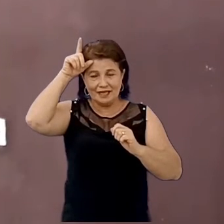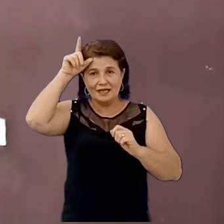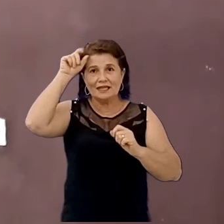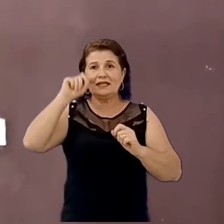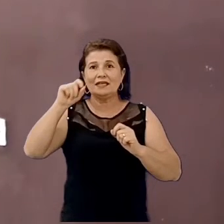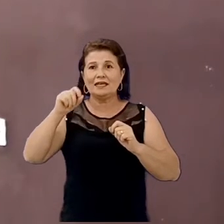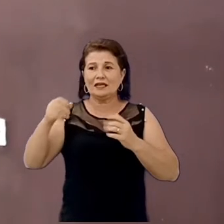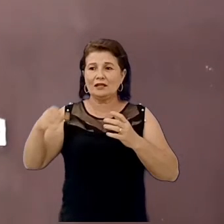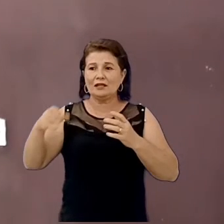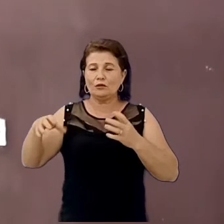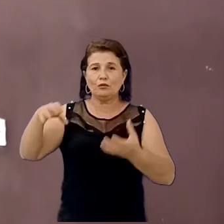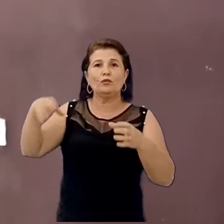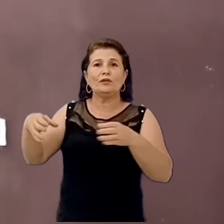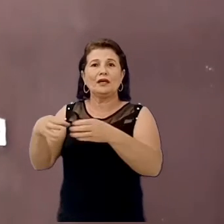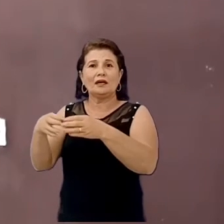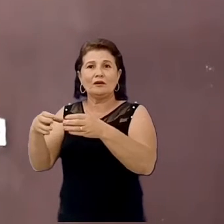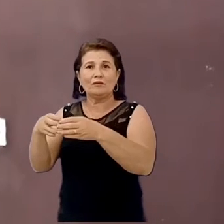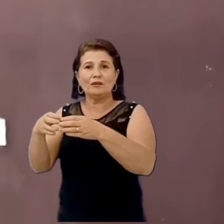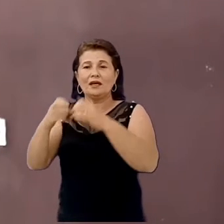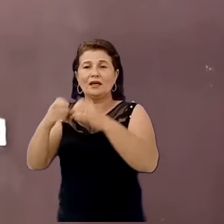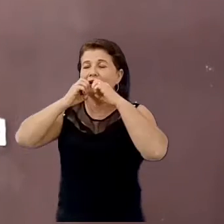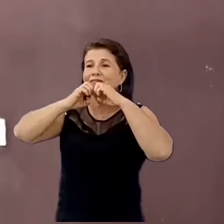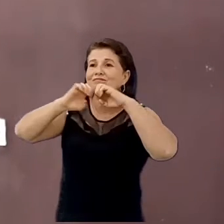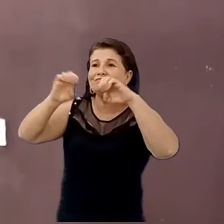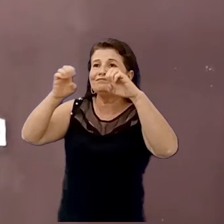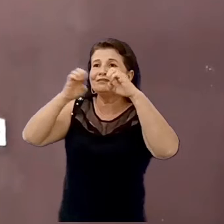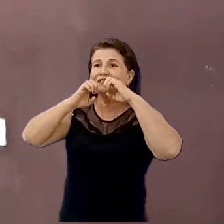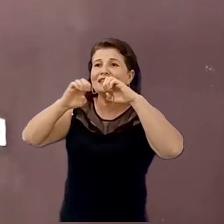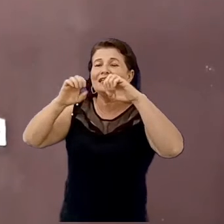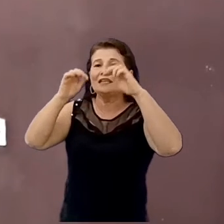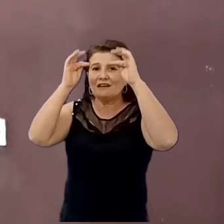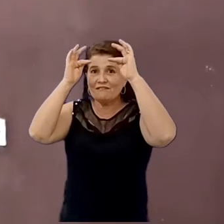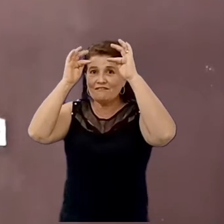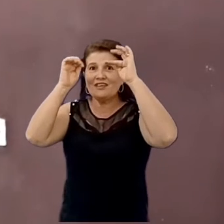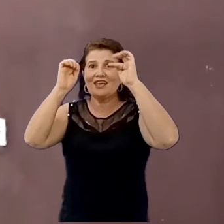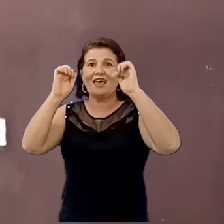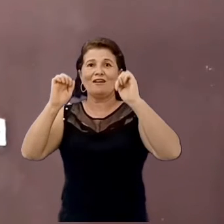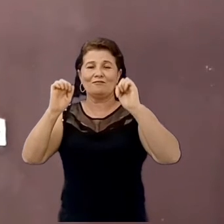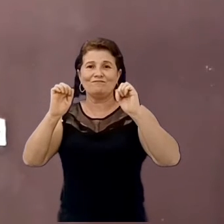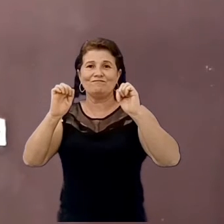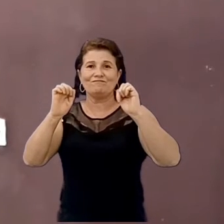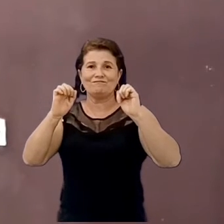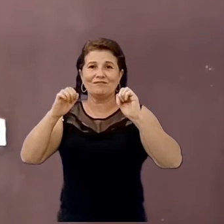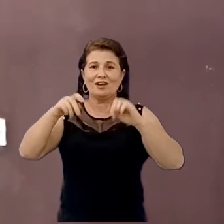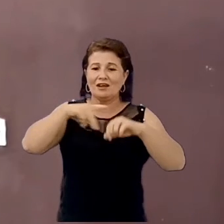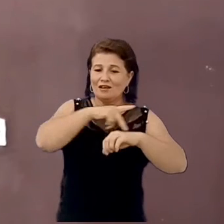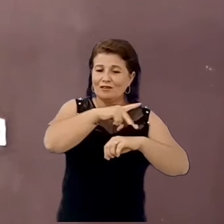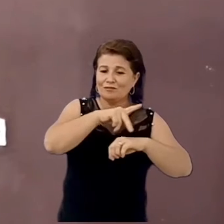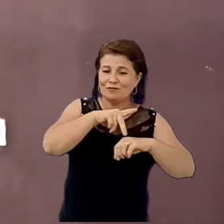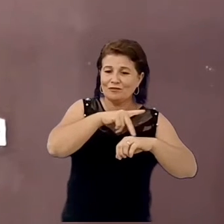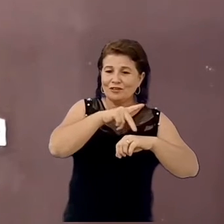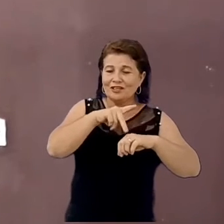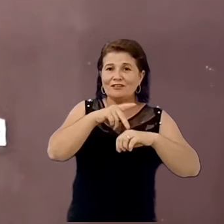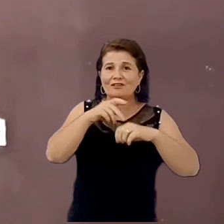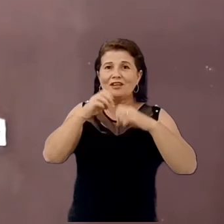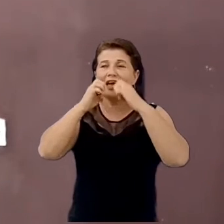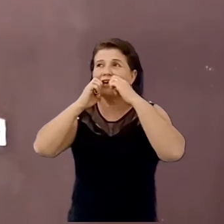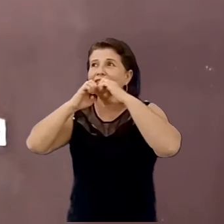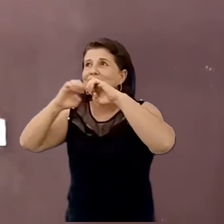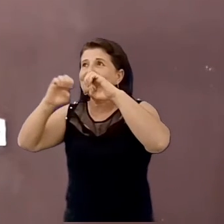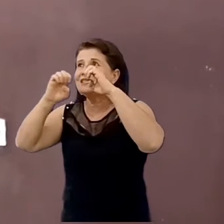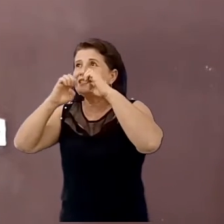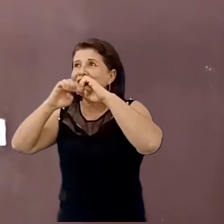da comunidade que levou a mensagem de forma fiel para aquele povo, que trouxe uma mensagem pura,